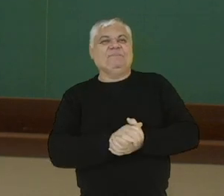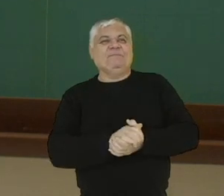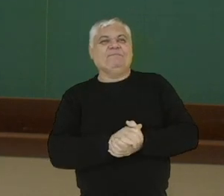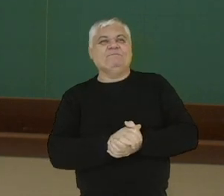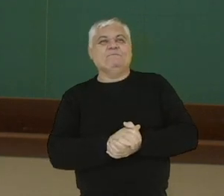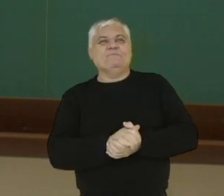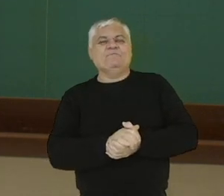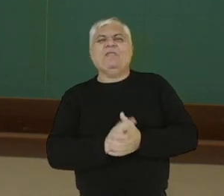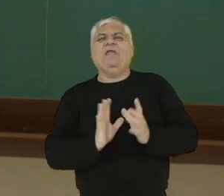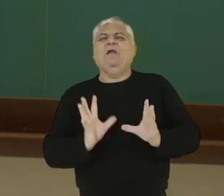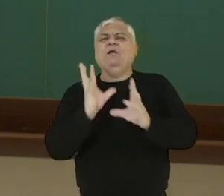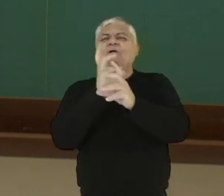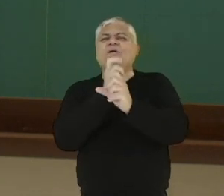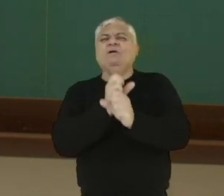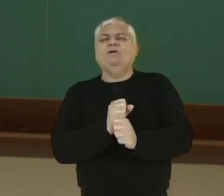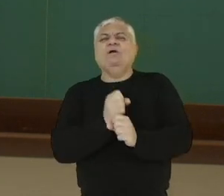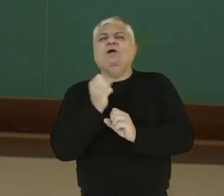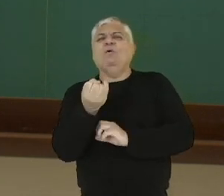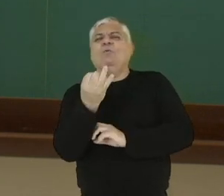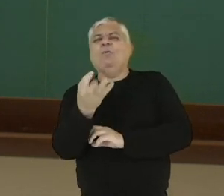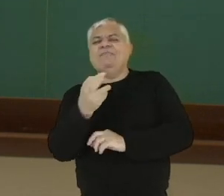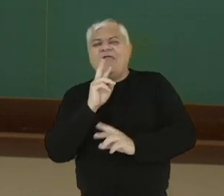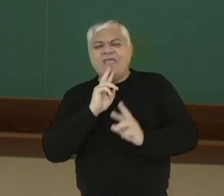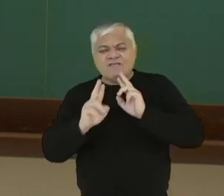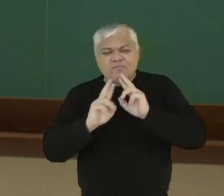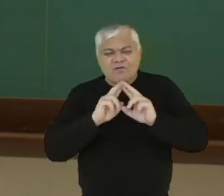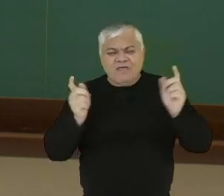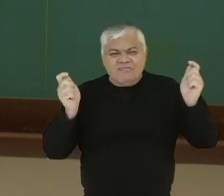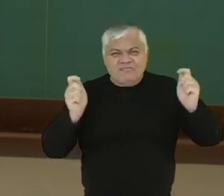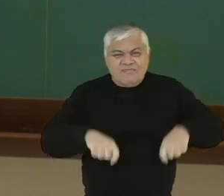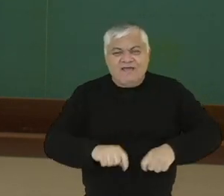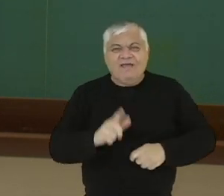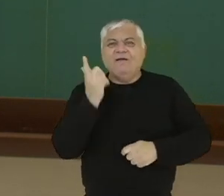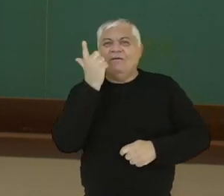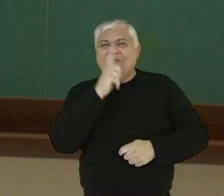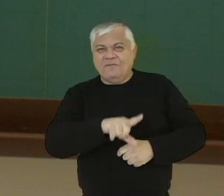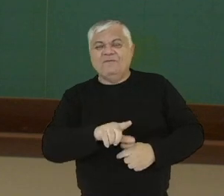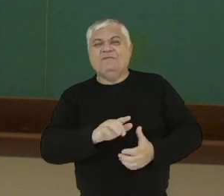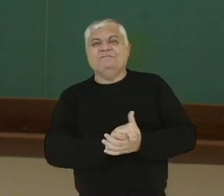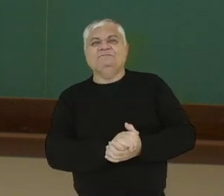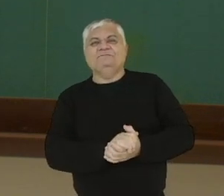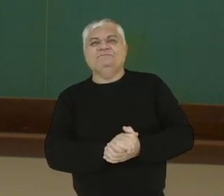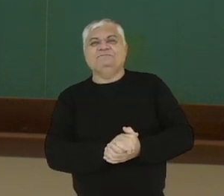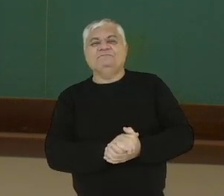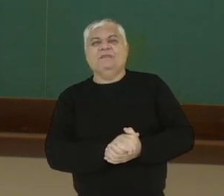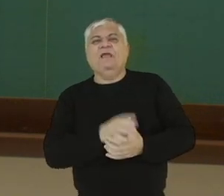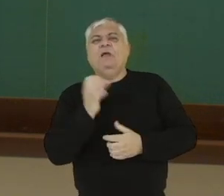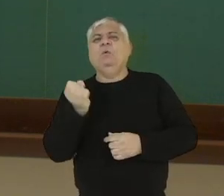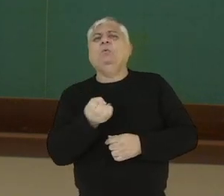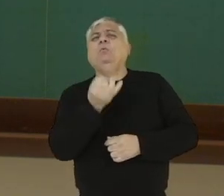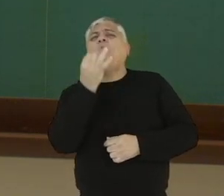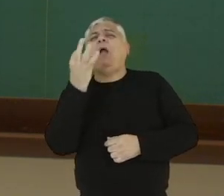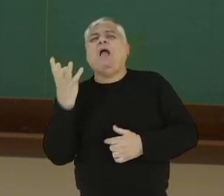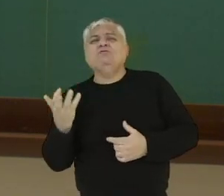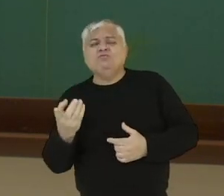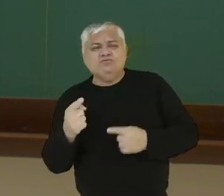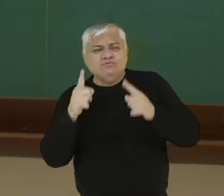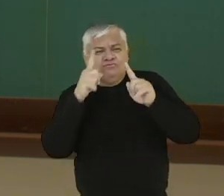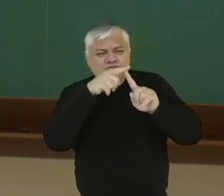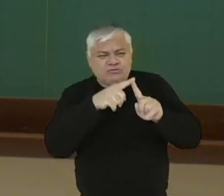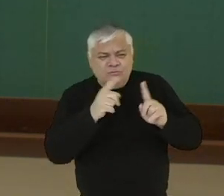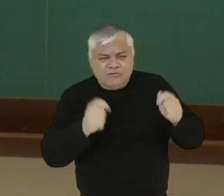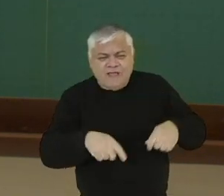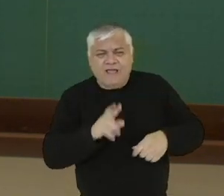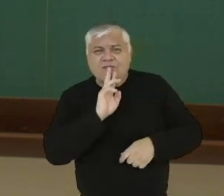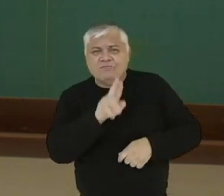calcular a quantidade de resultados possíveis de se obter nesse jogo? Então, quantas possibilidades eu tenho de resultado ao